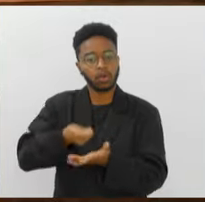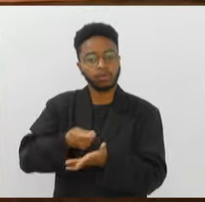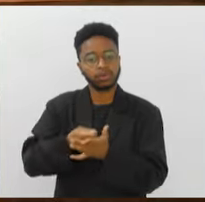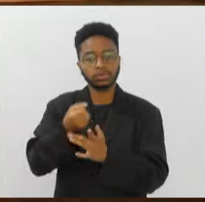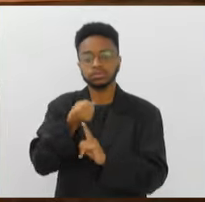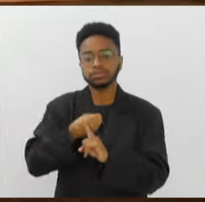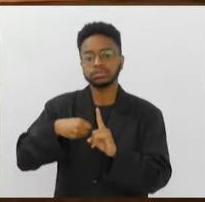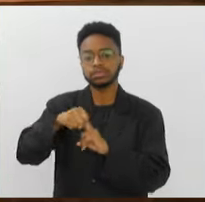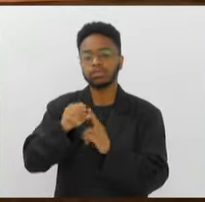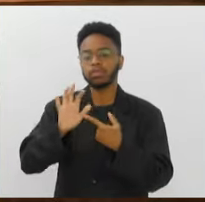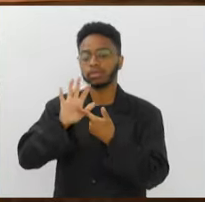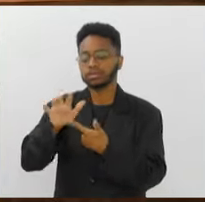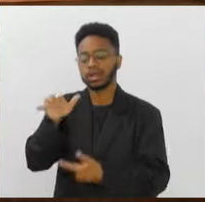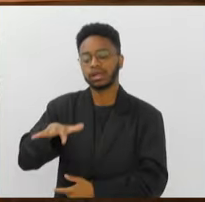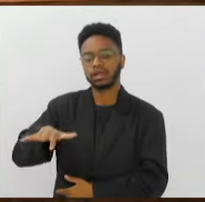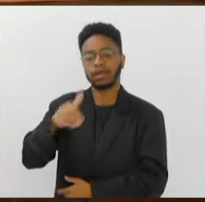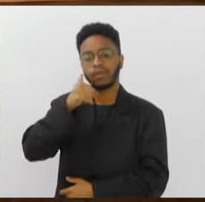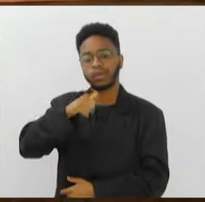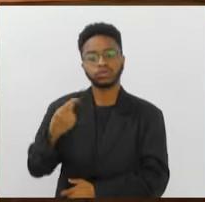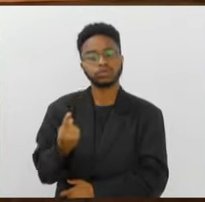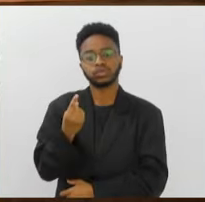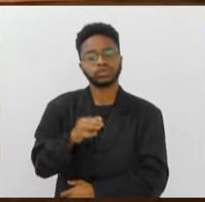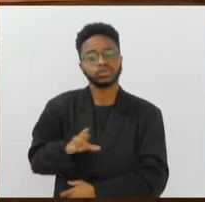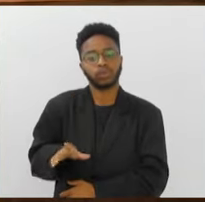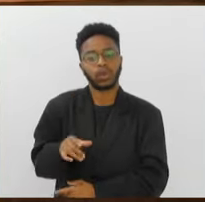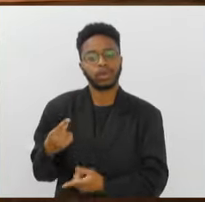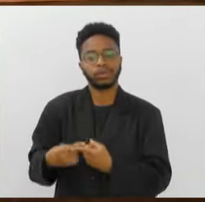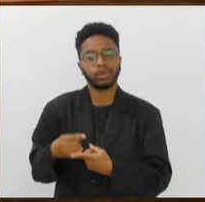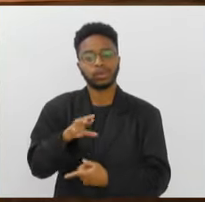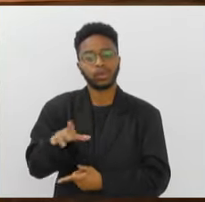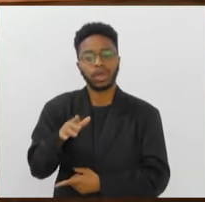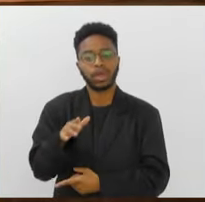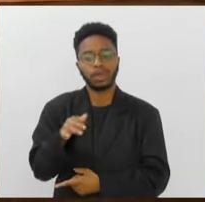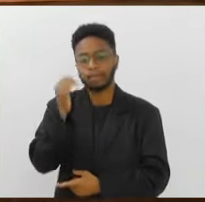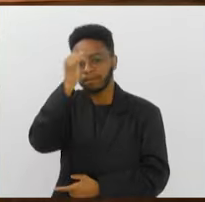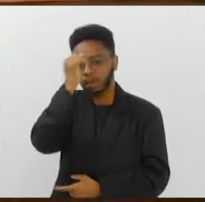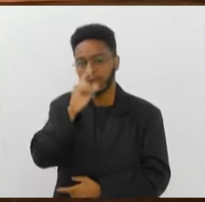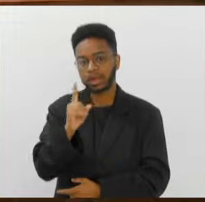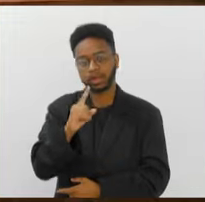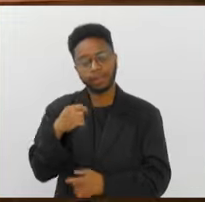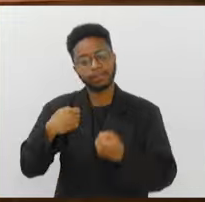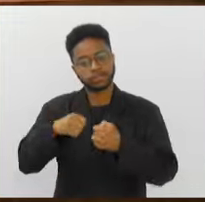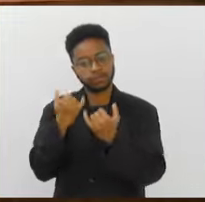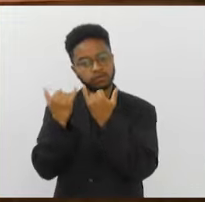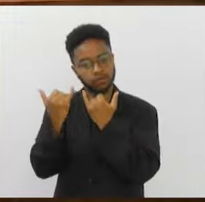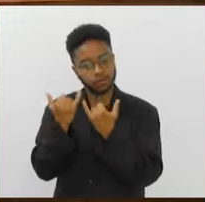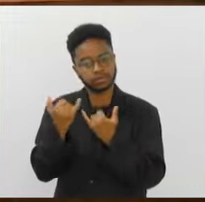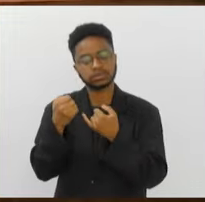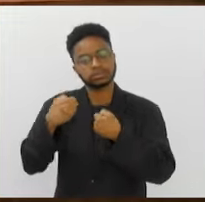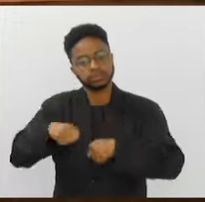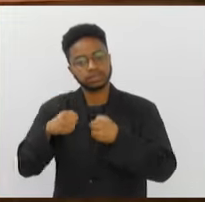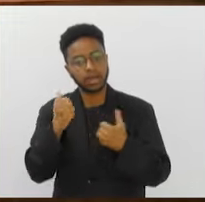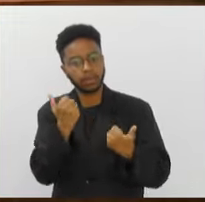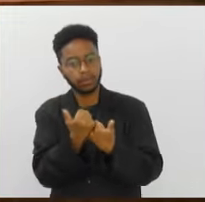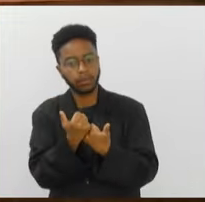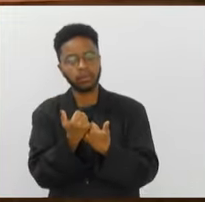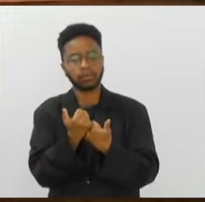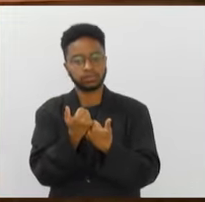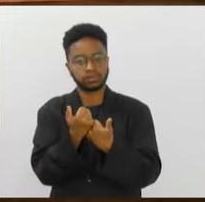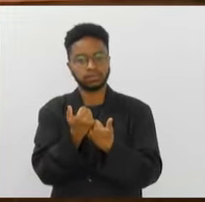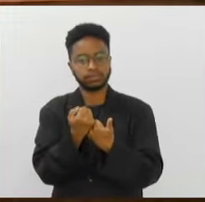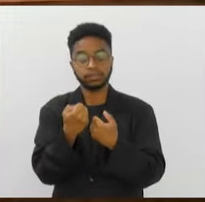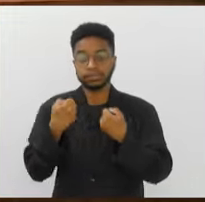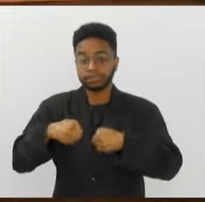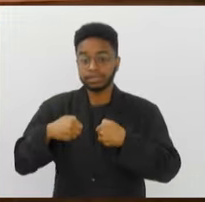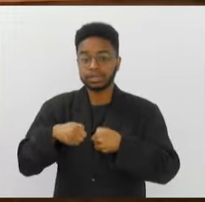mostrar que essas mulheres não estão sozinhas, que isso não é frescura, que tem que ter informação, tem que ter apoio, né? Tem